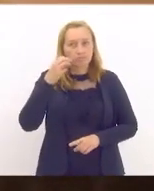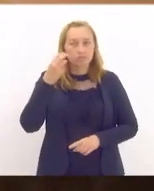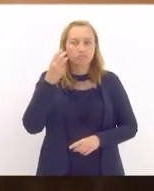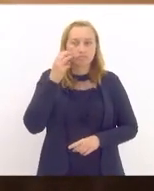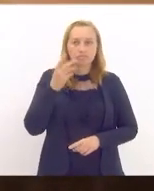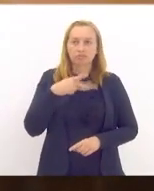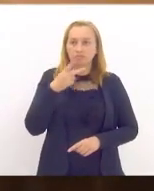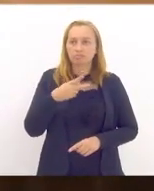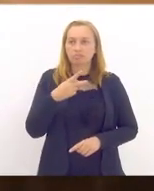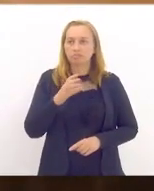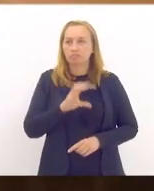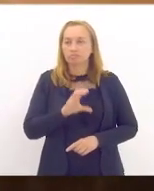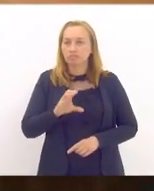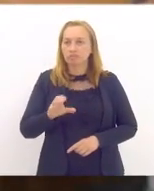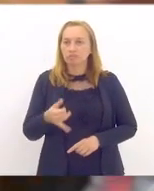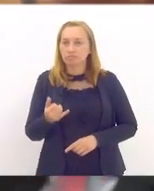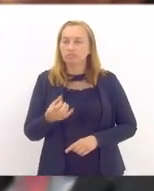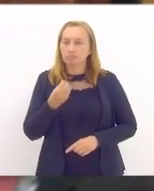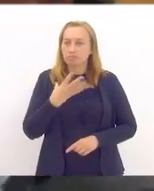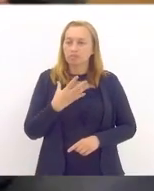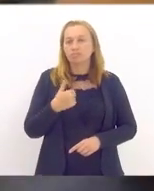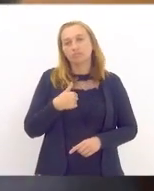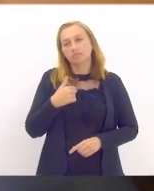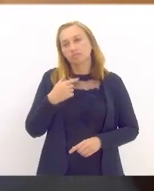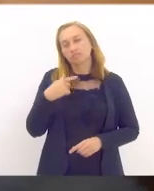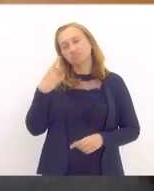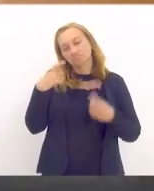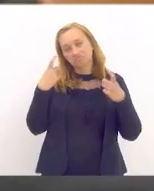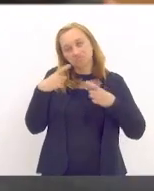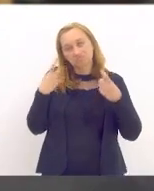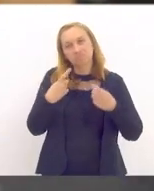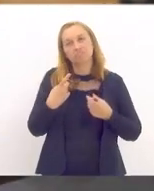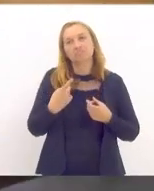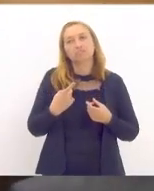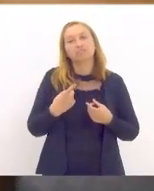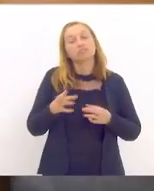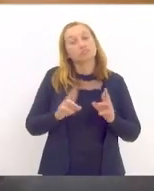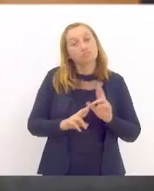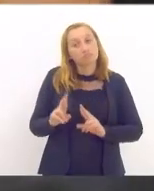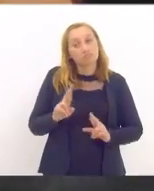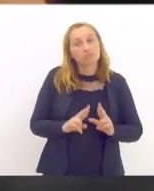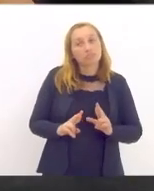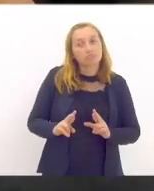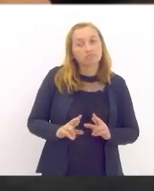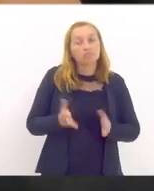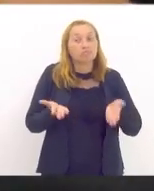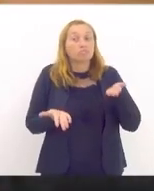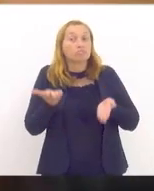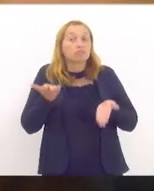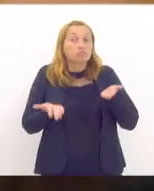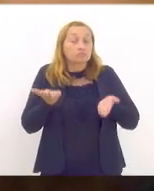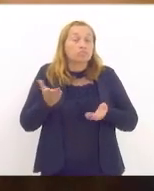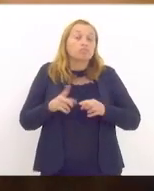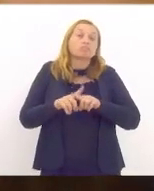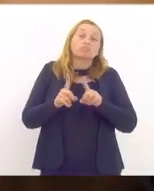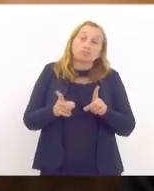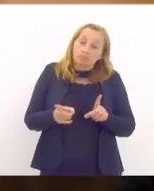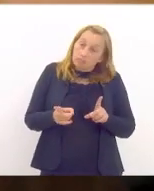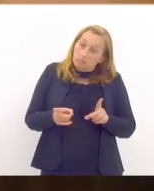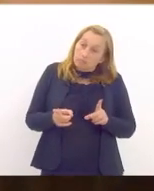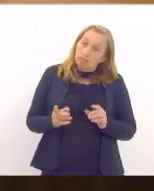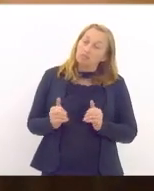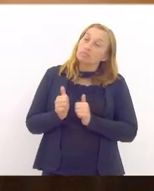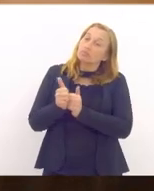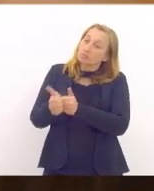da ccj é razoável eu confesso que eu tenho uma preocupação em relação à questão do equilíbrio mas vou